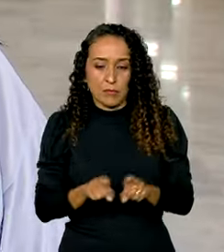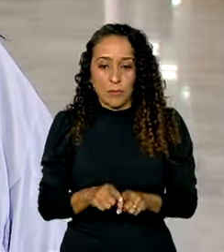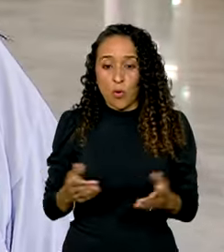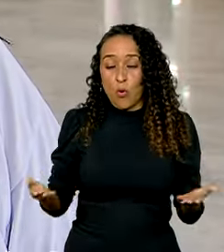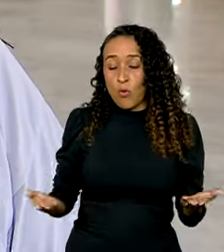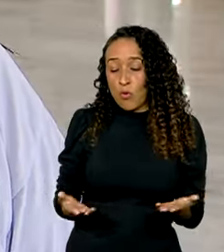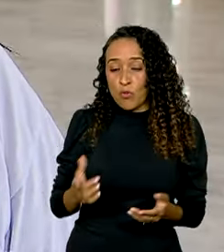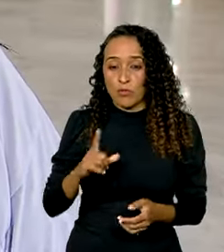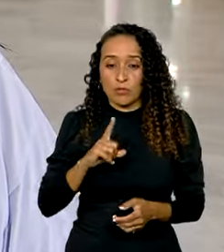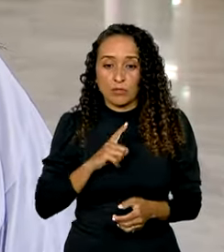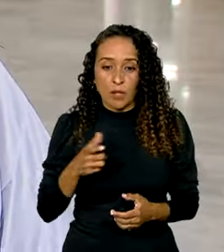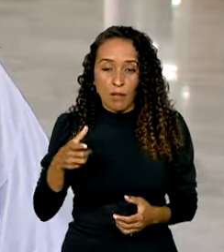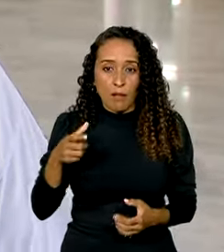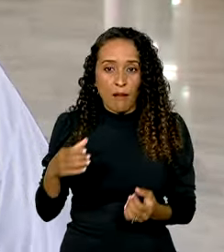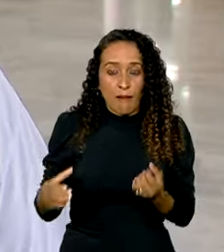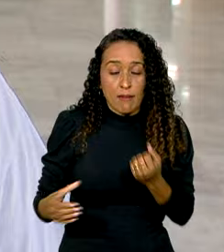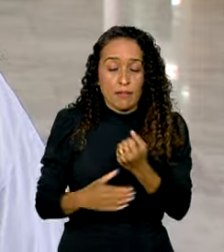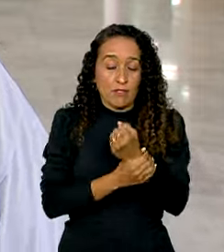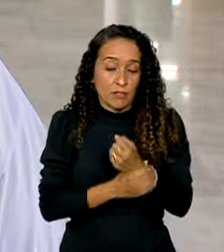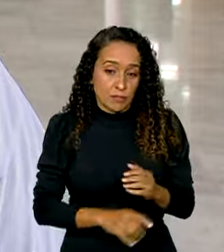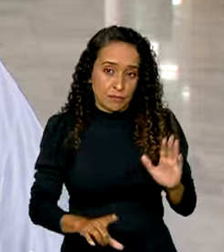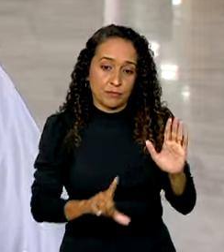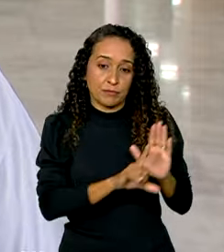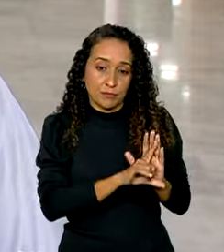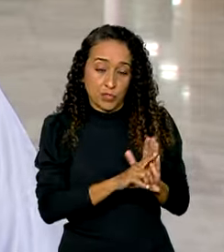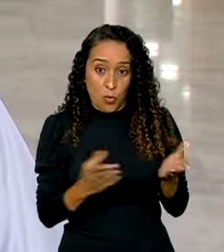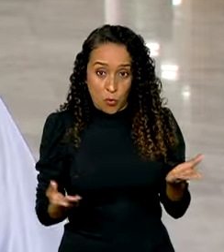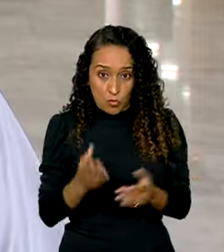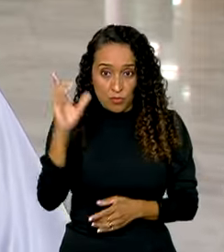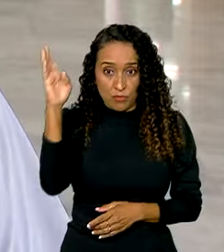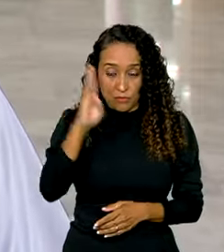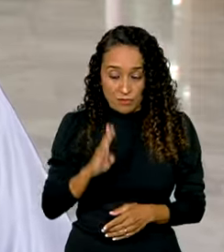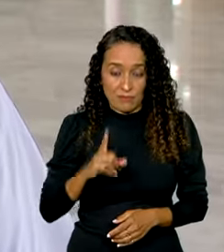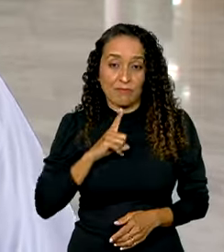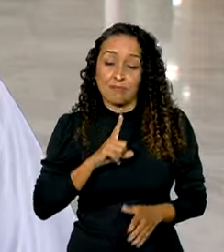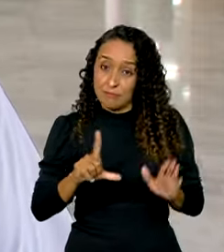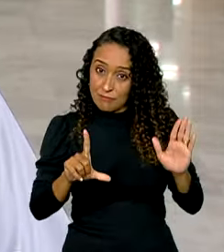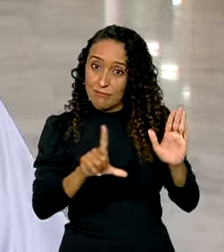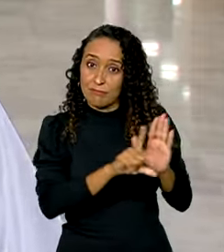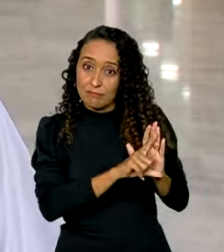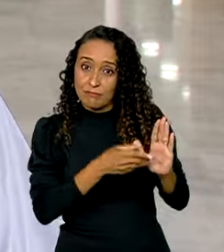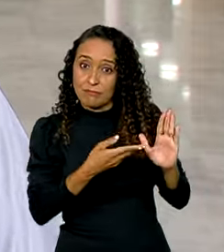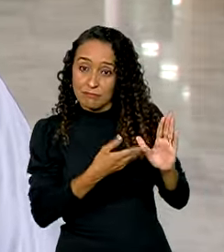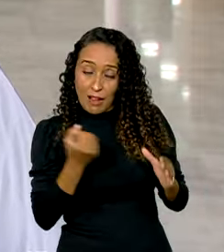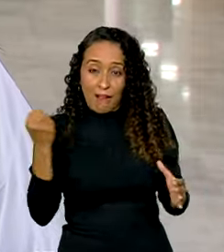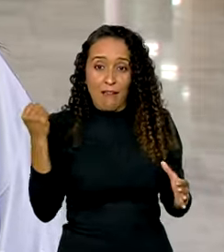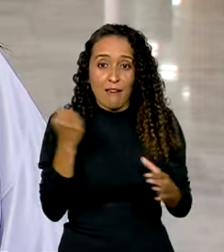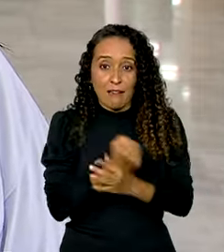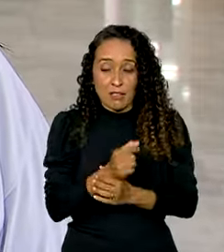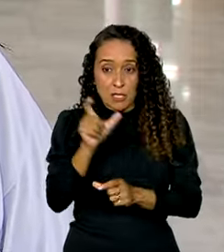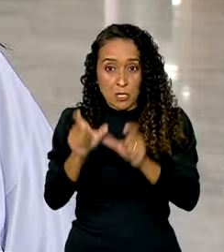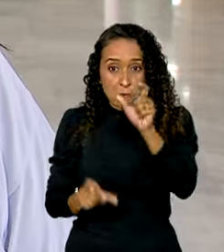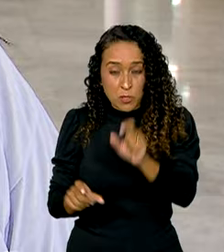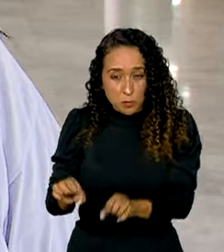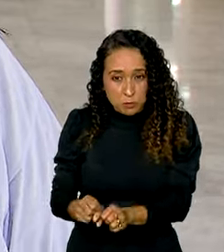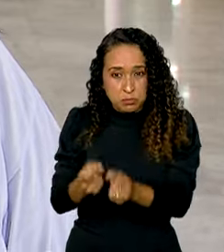gente tem isso garantido por lei. Hoje no Brasil existe uma lei que garante aos atingidos por